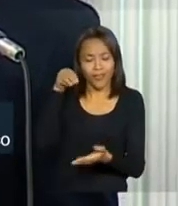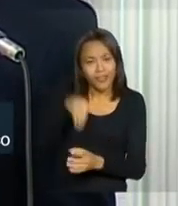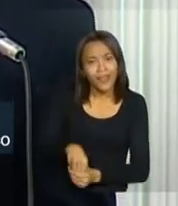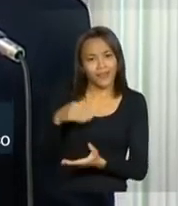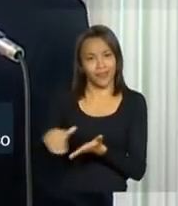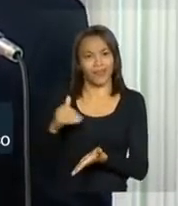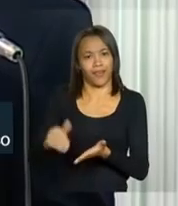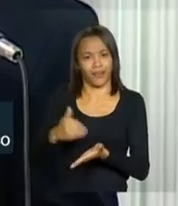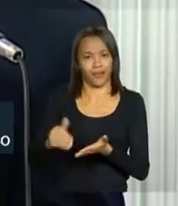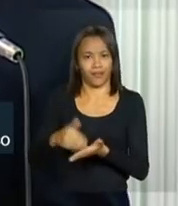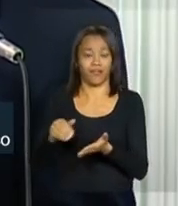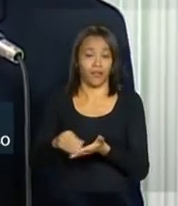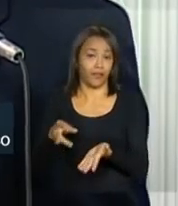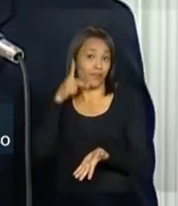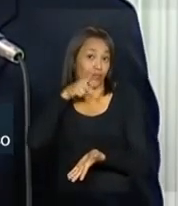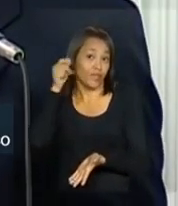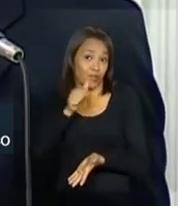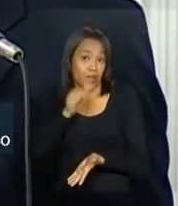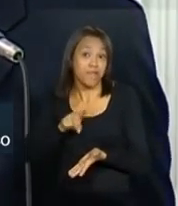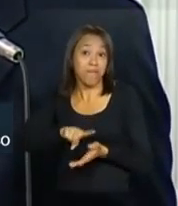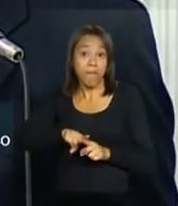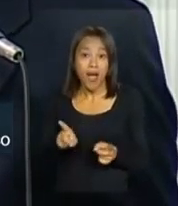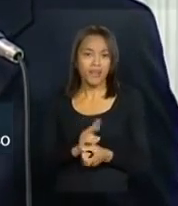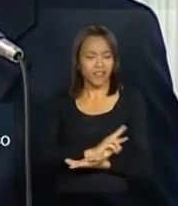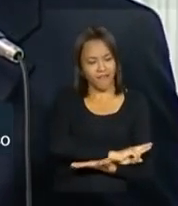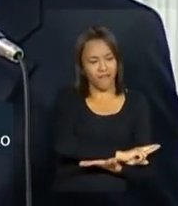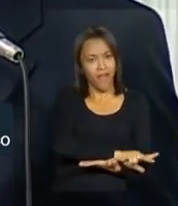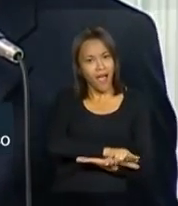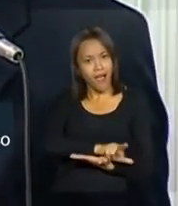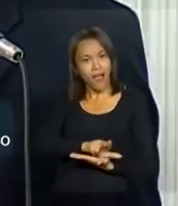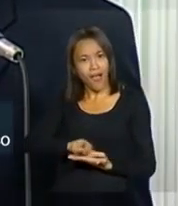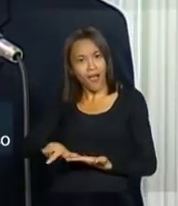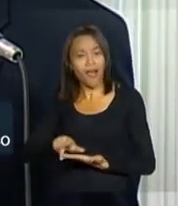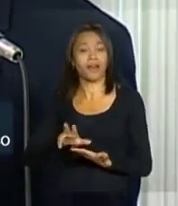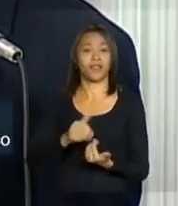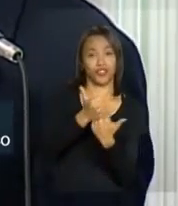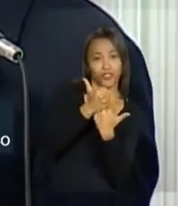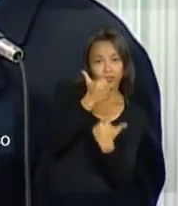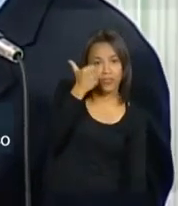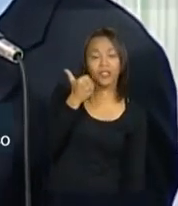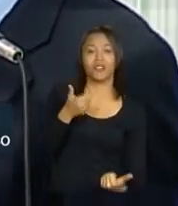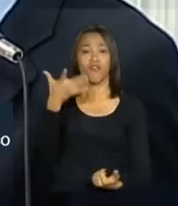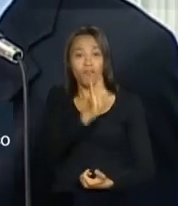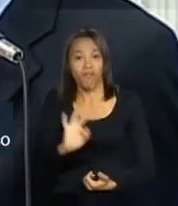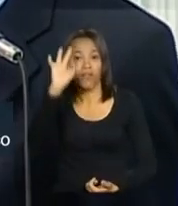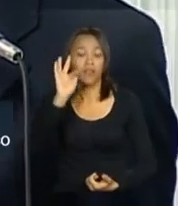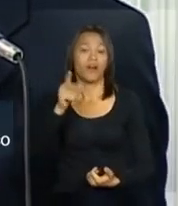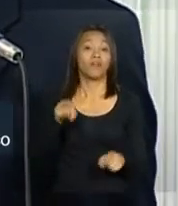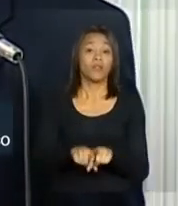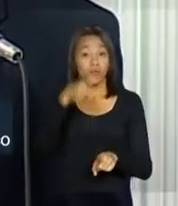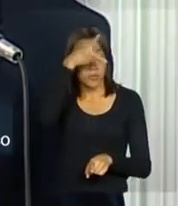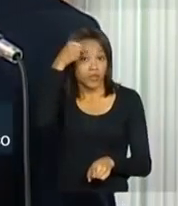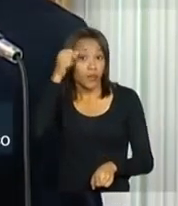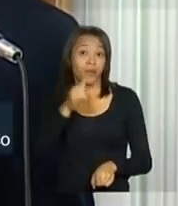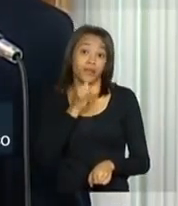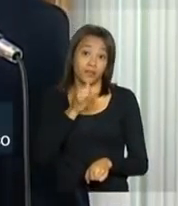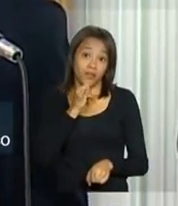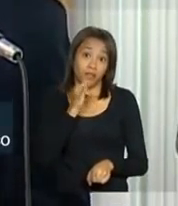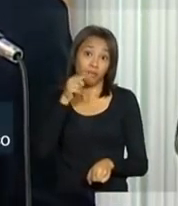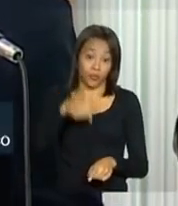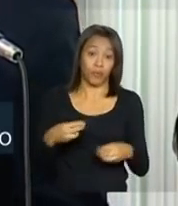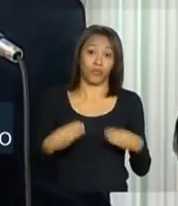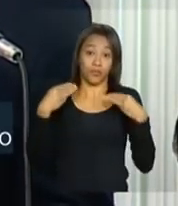Mulheres, mas em todos os âmbitos da administração federal, estadual e municipal, exemplo, o próprio Ministério do Desenvolvimento